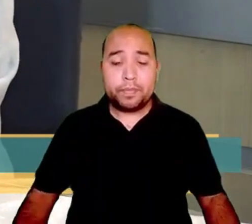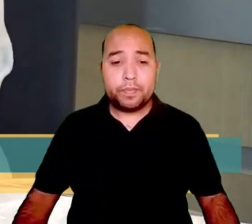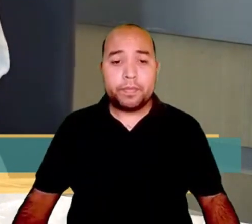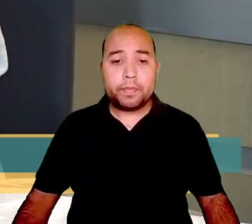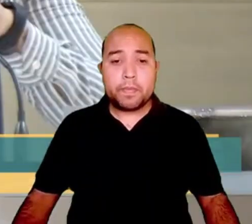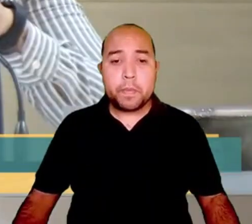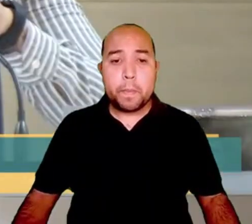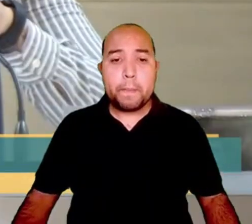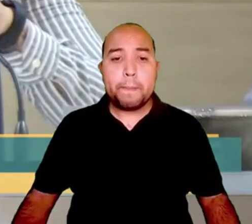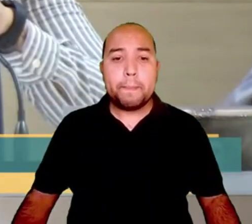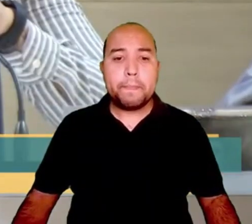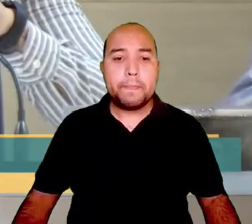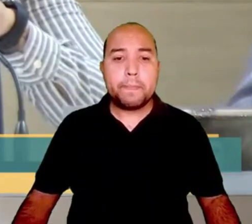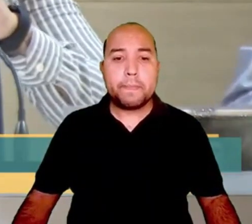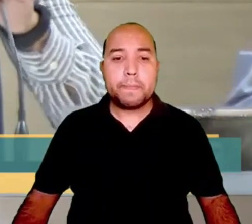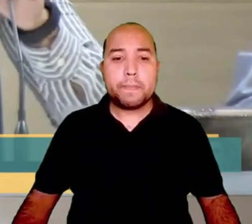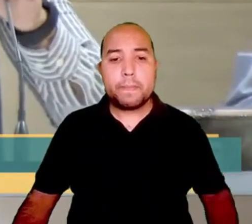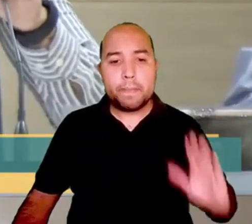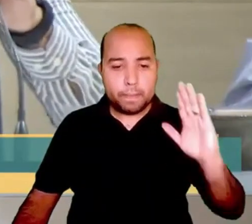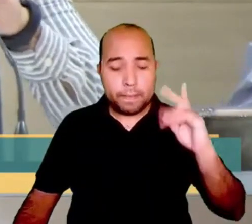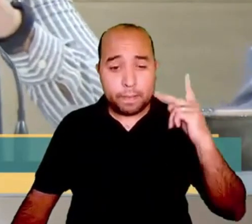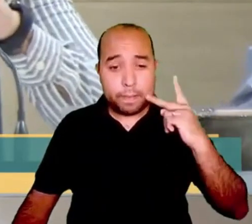Muito obrigado. Com a palavra, o vereador Thiago Braz.